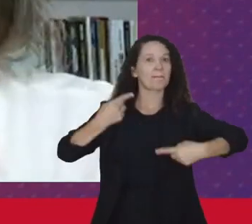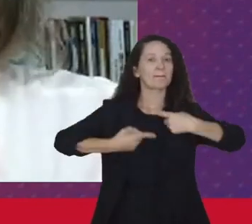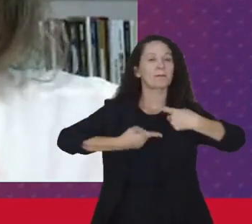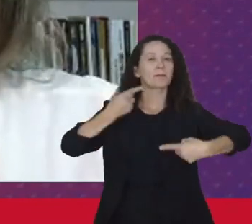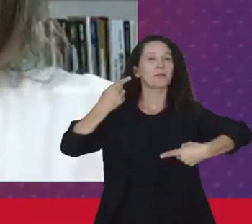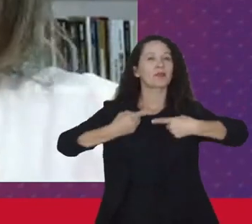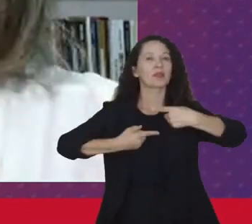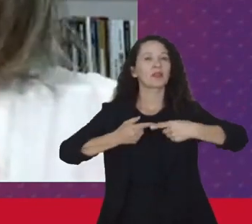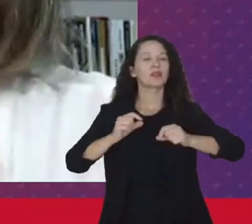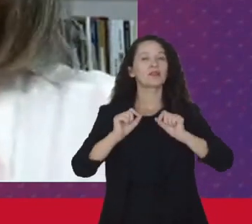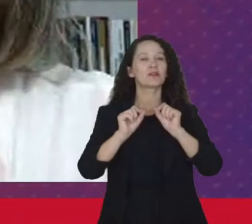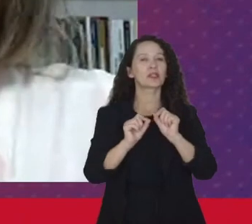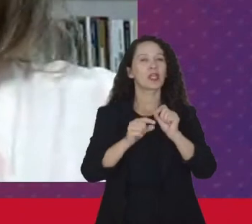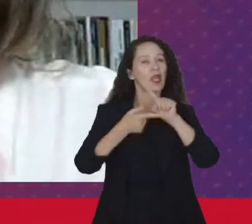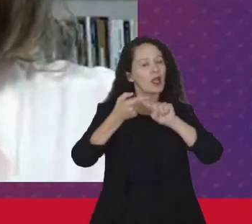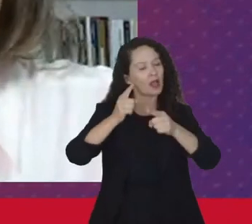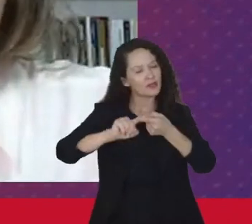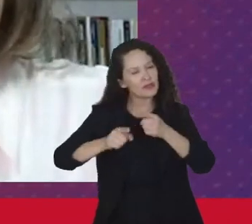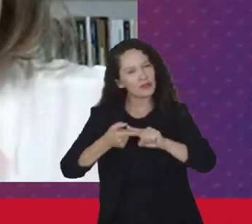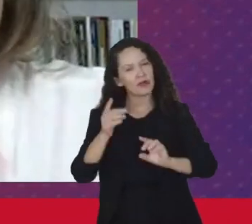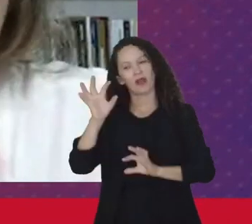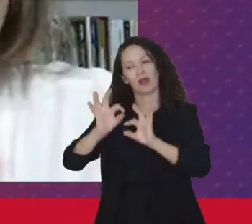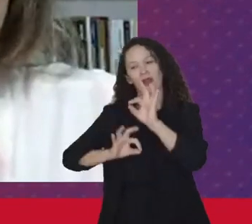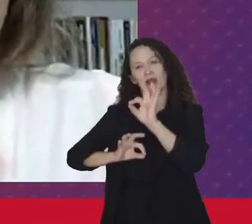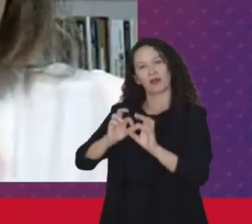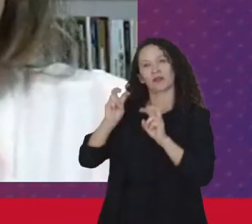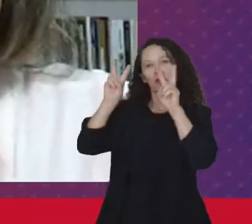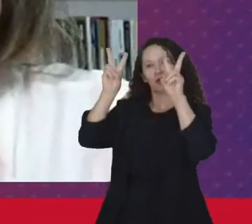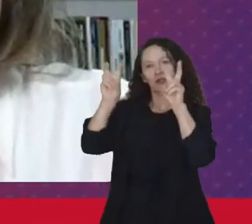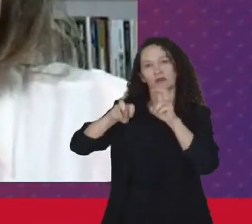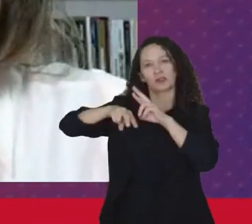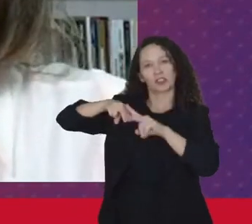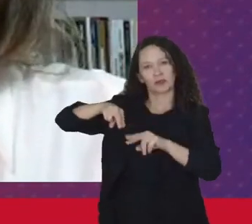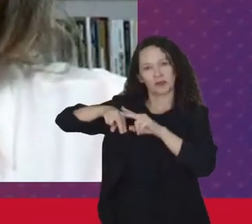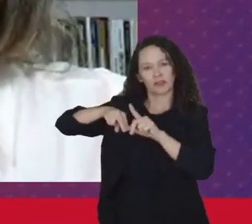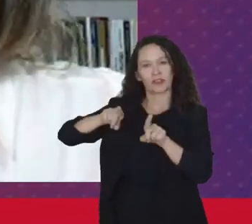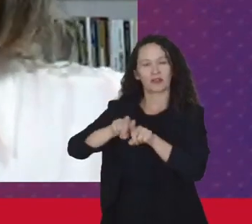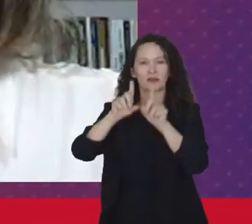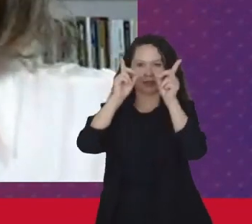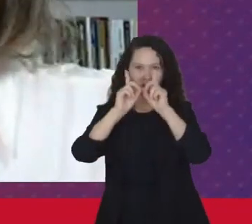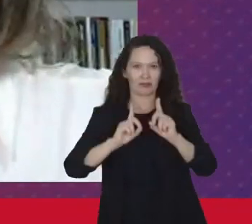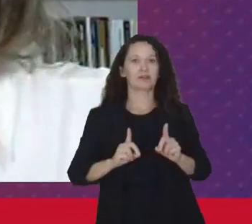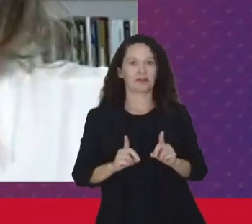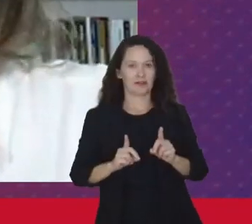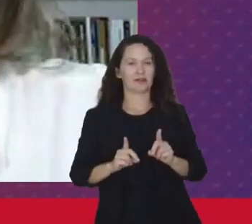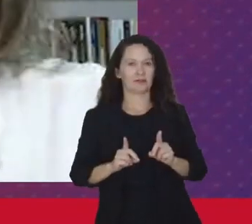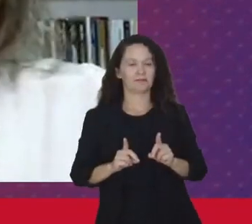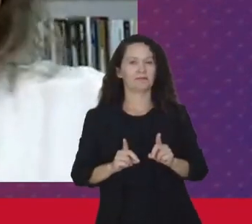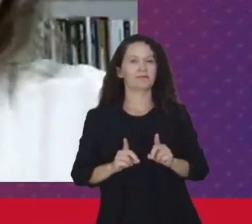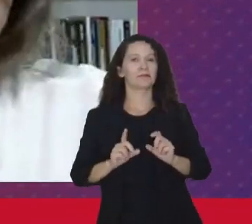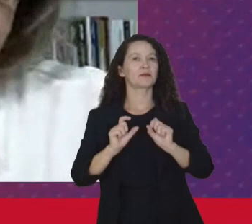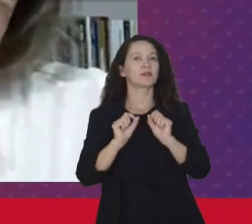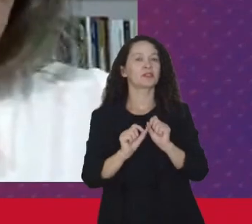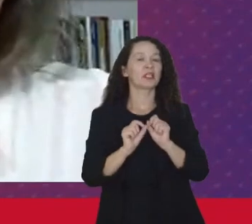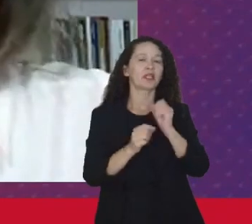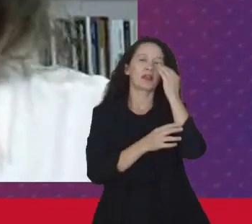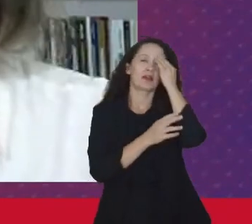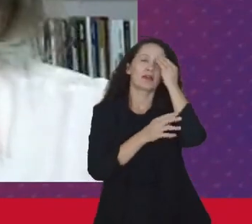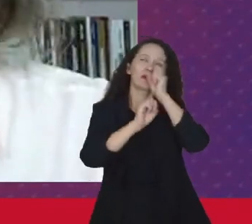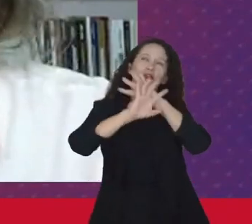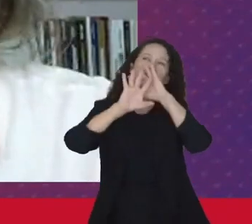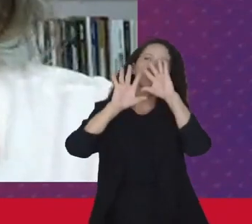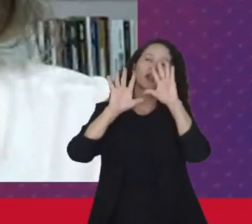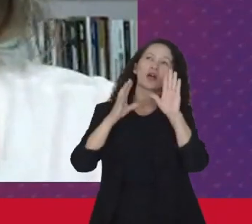política articulada sobre as questões de gênero e deficiência vai ser o entendimento